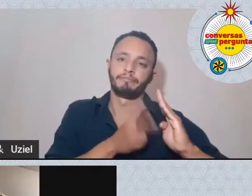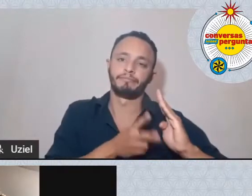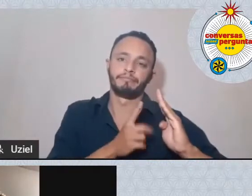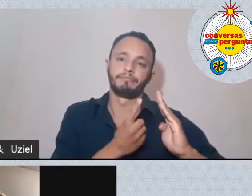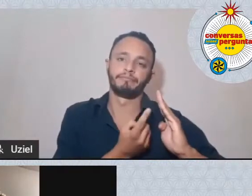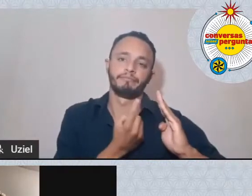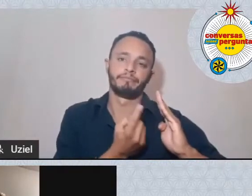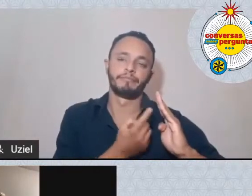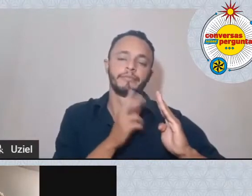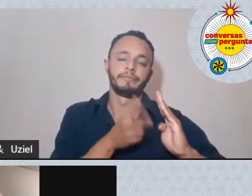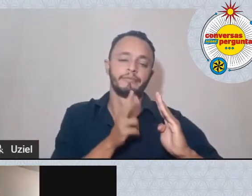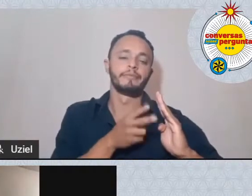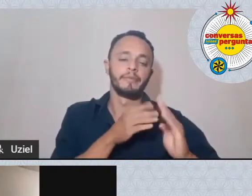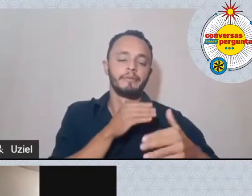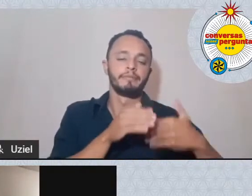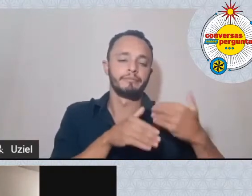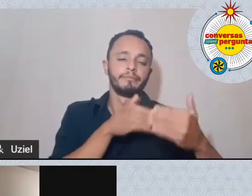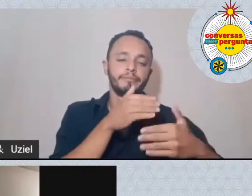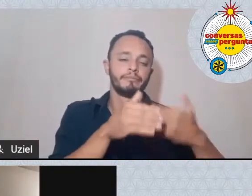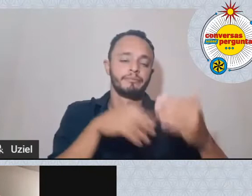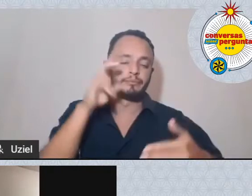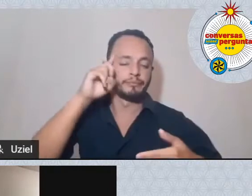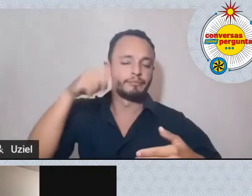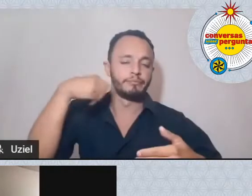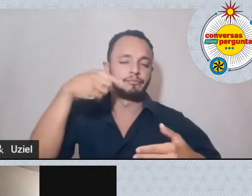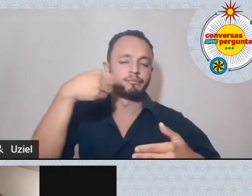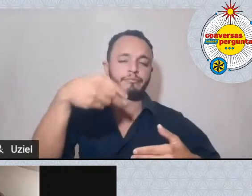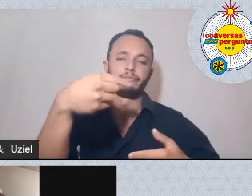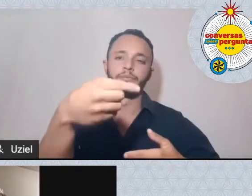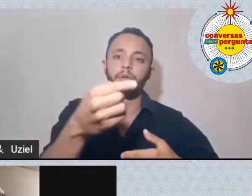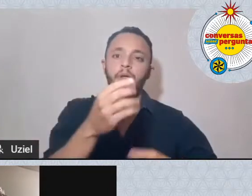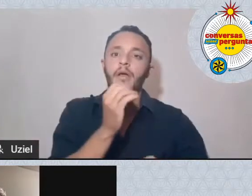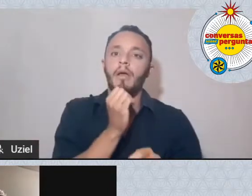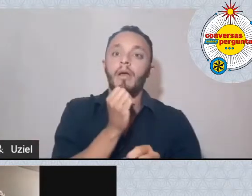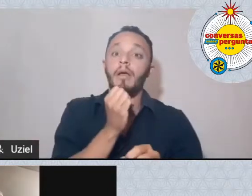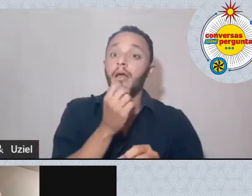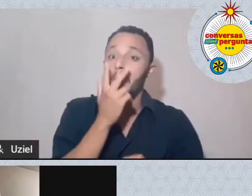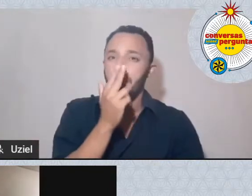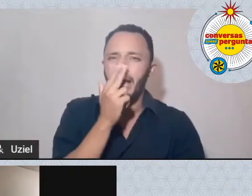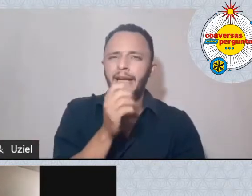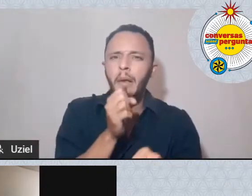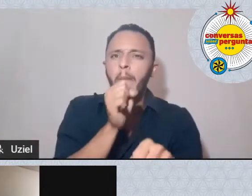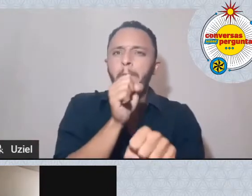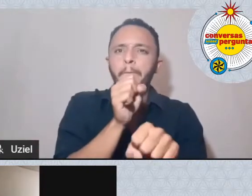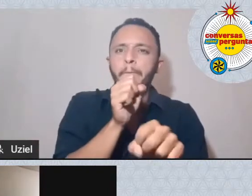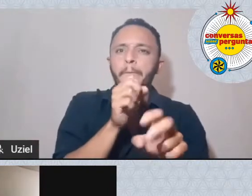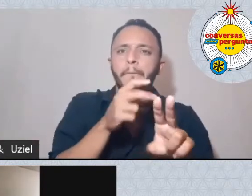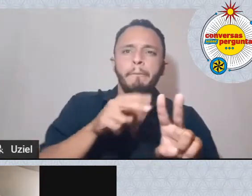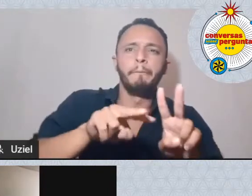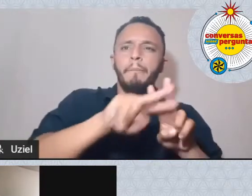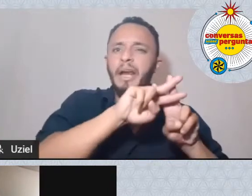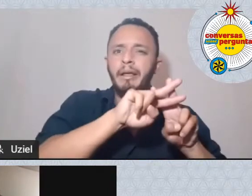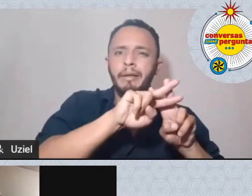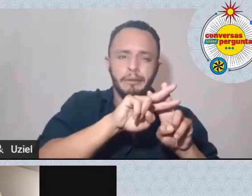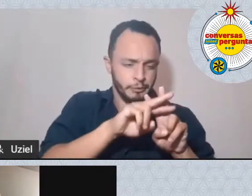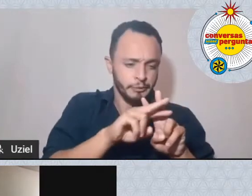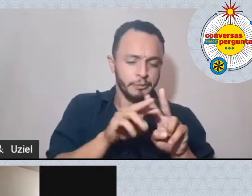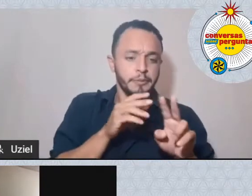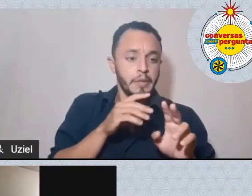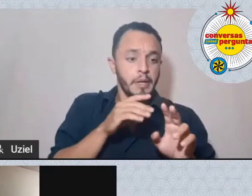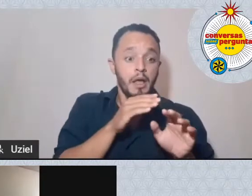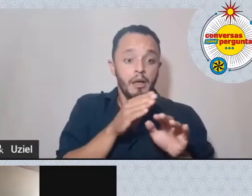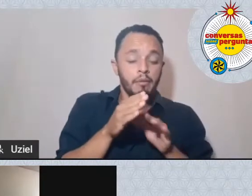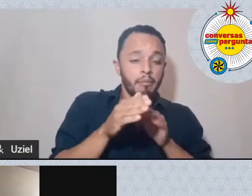bem estabelecido, você está justamente assim, preso. Né? Cada movimento de mudança exige